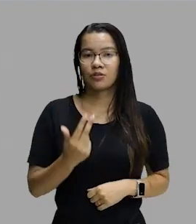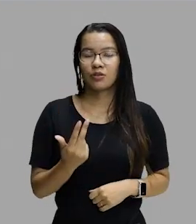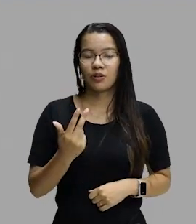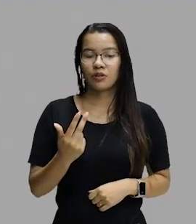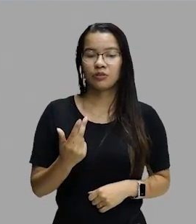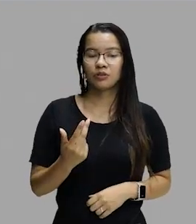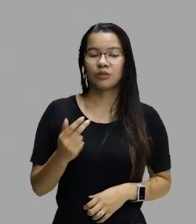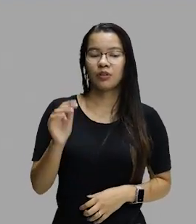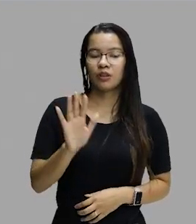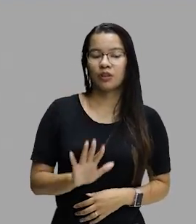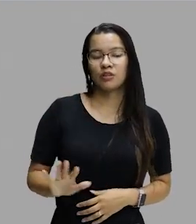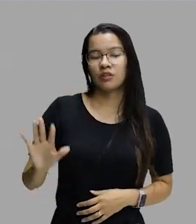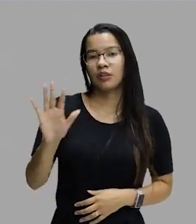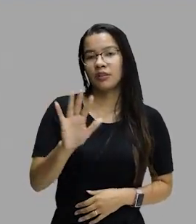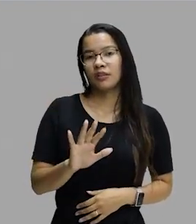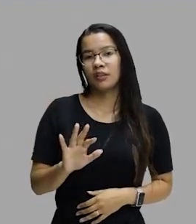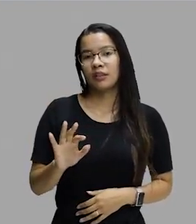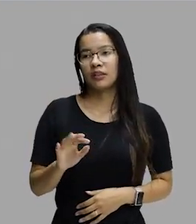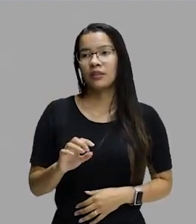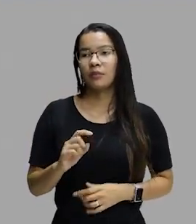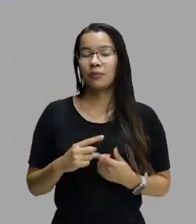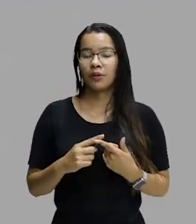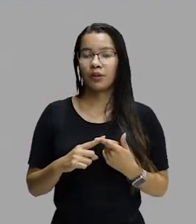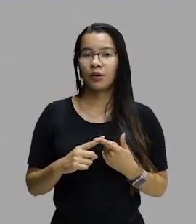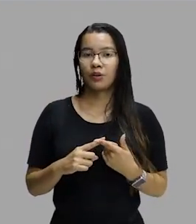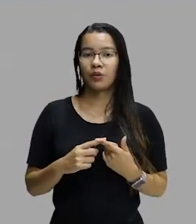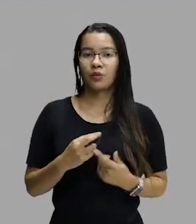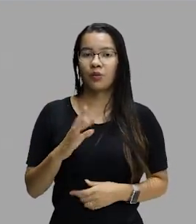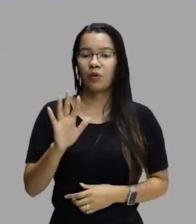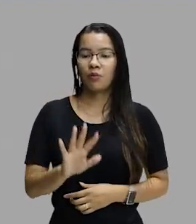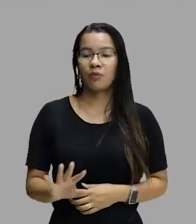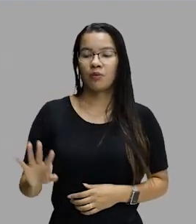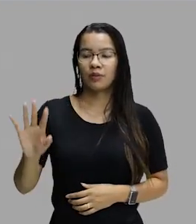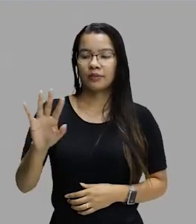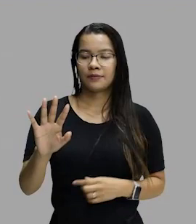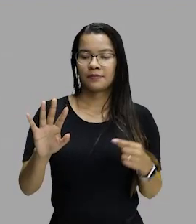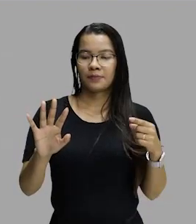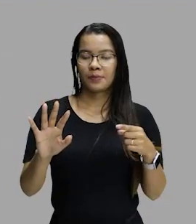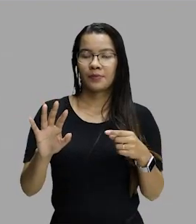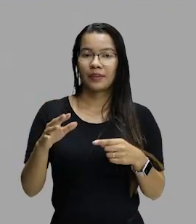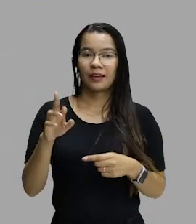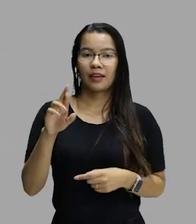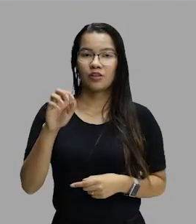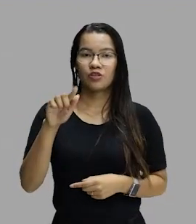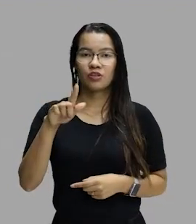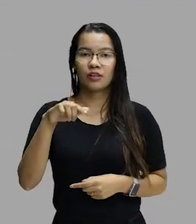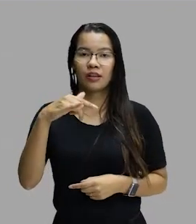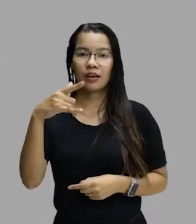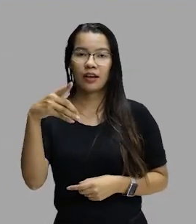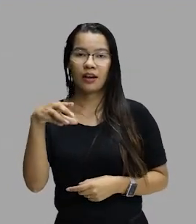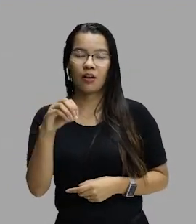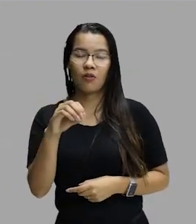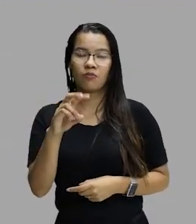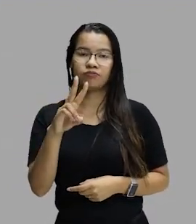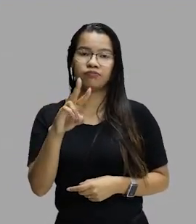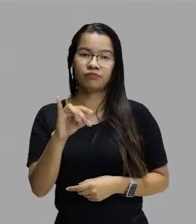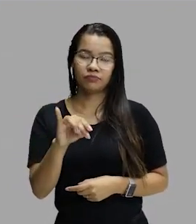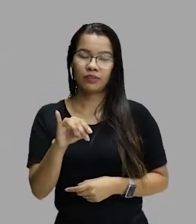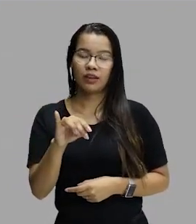que é diferente do romance urbano, porque o romance regionalista vai, como eu vou dizer, vai